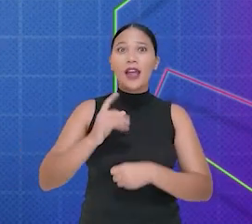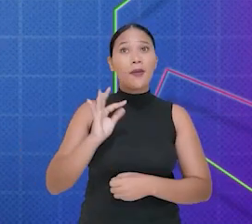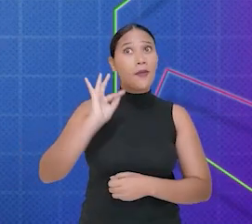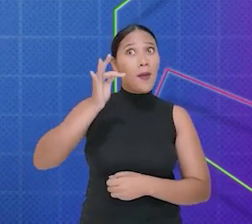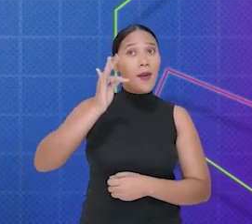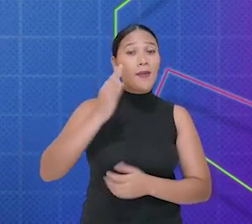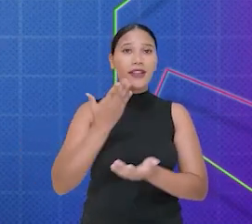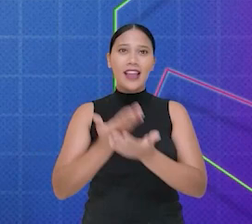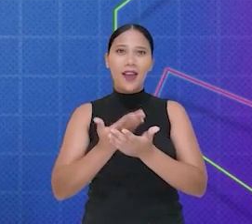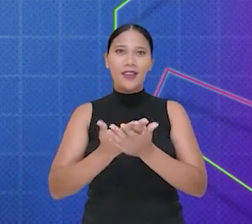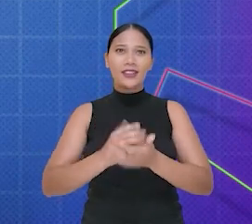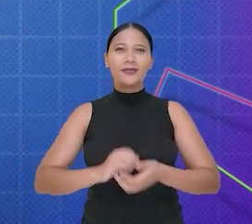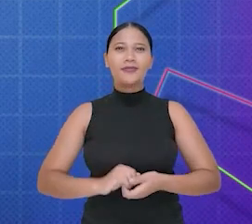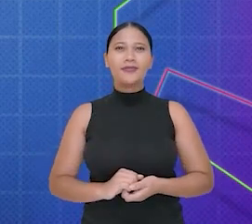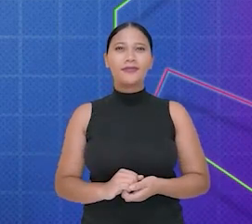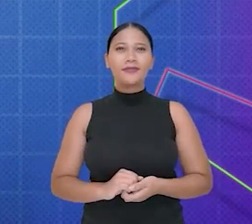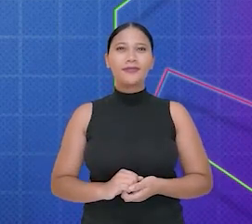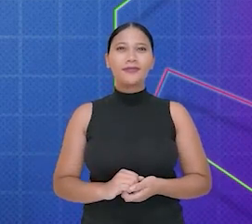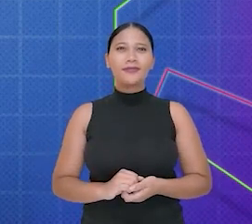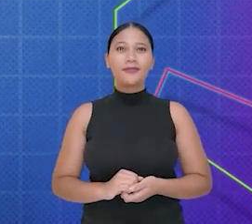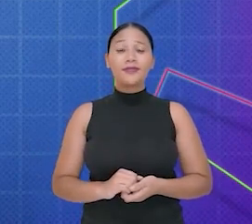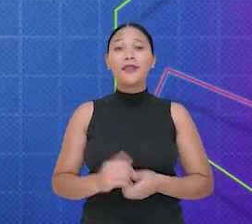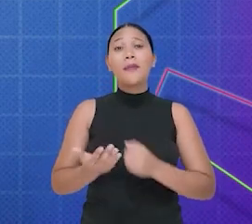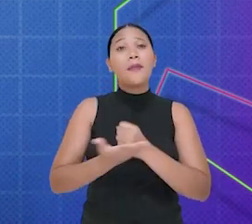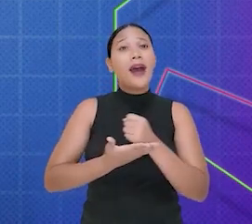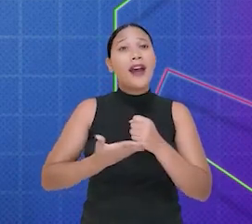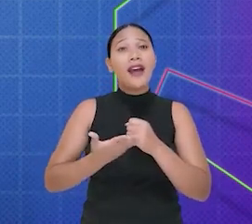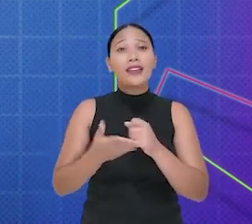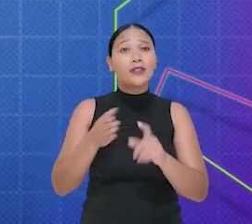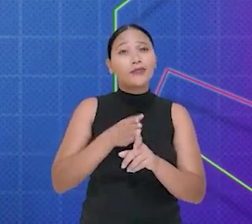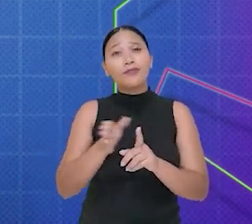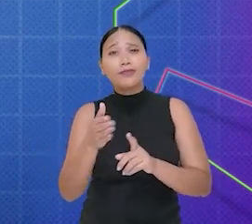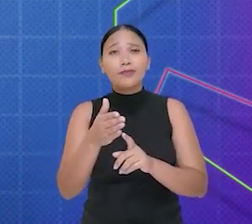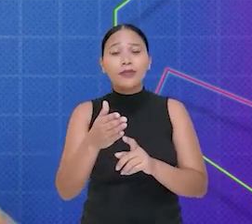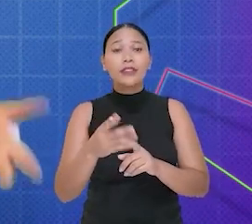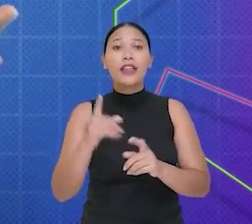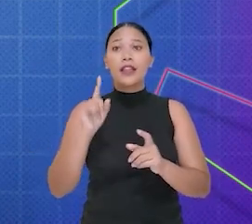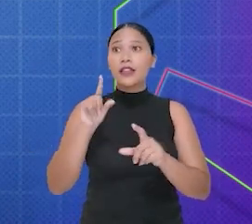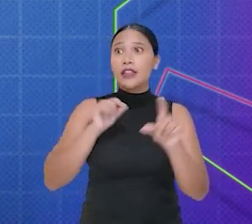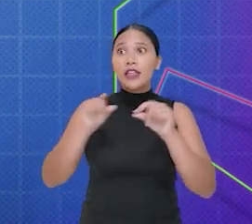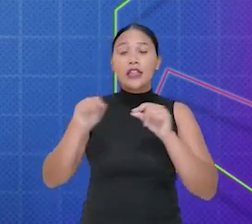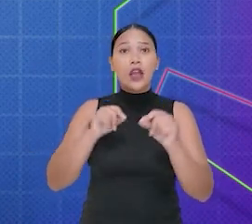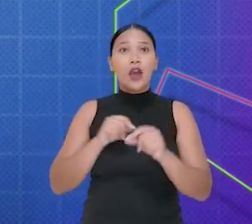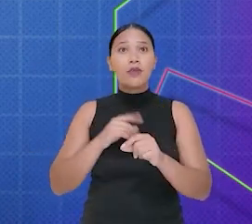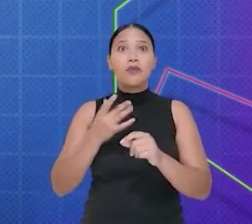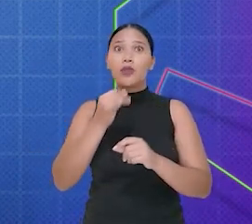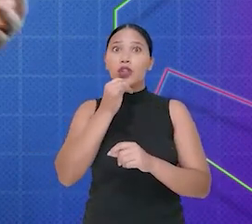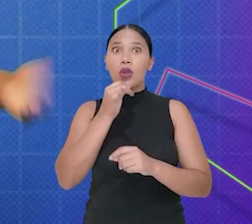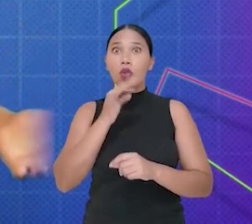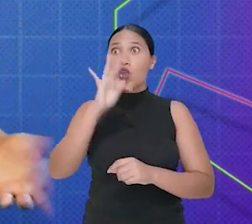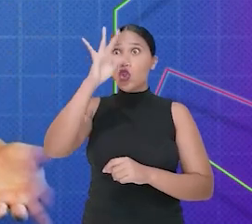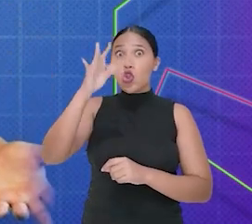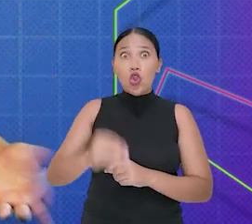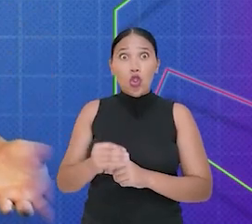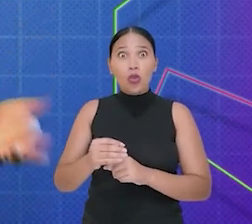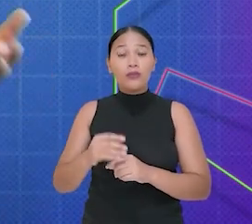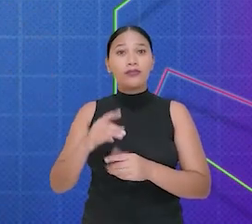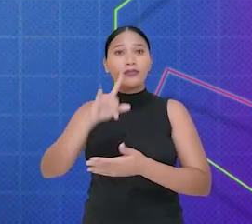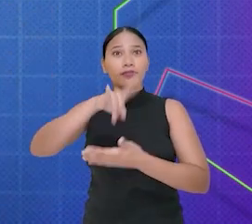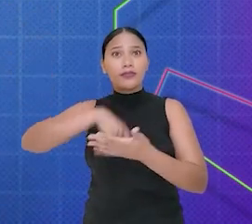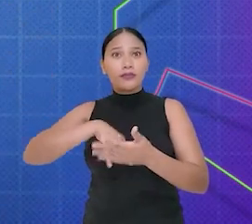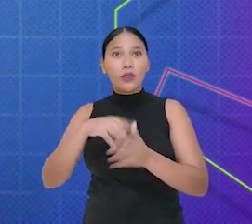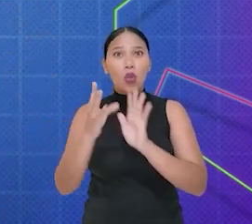atalhos de teclado nas próximas aulas. Atalhos básicos. Selecionar todo um conteúdo de um documento